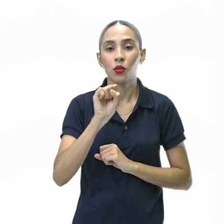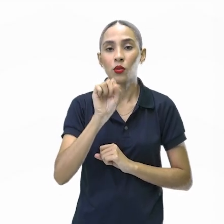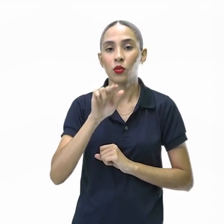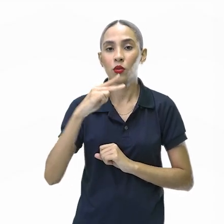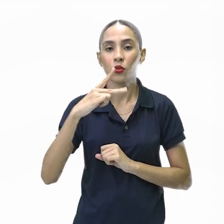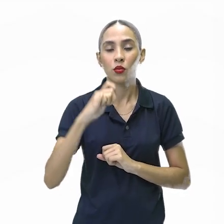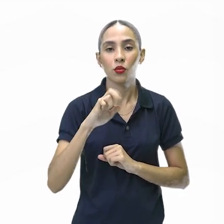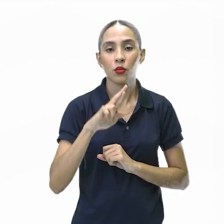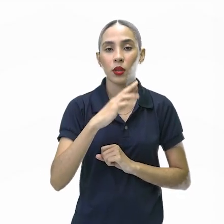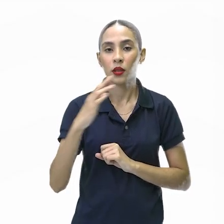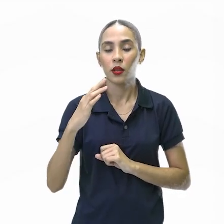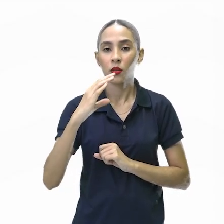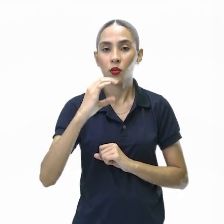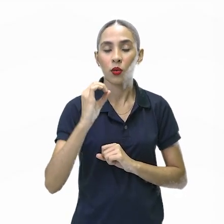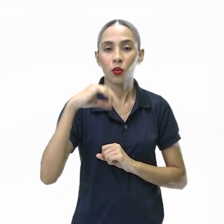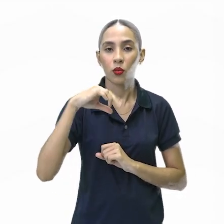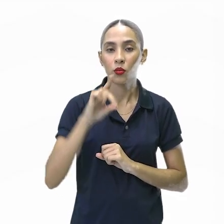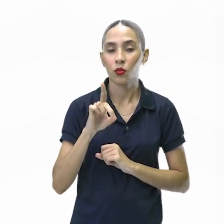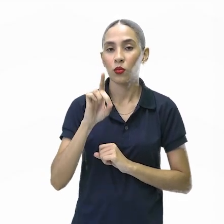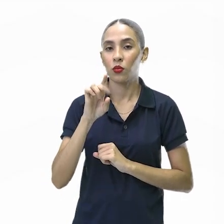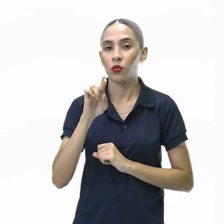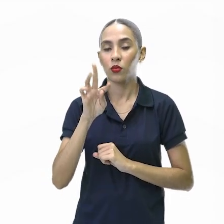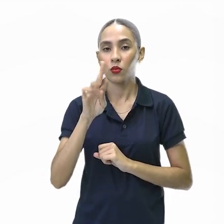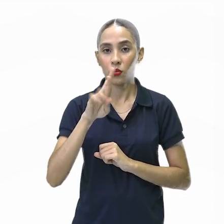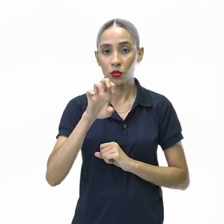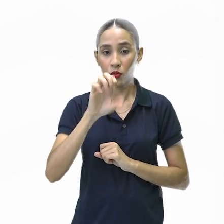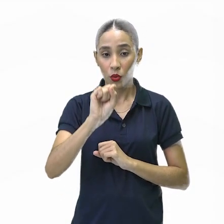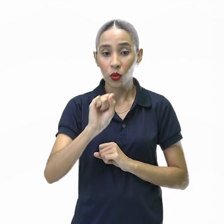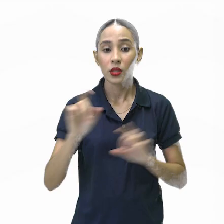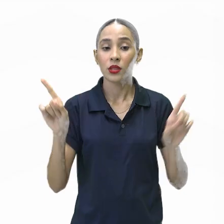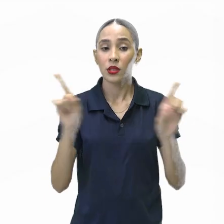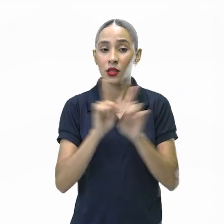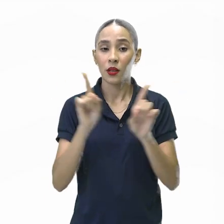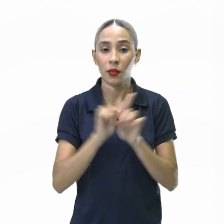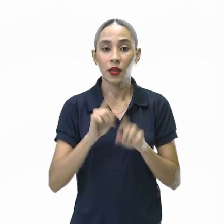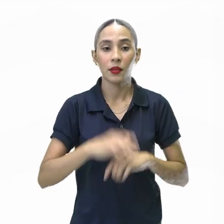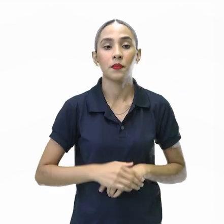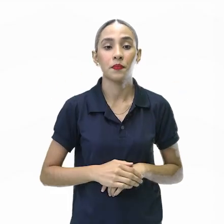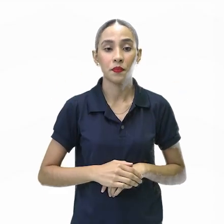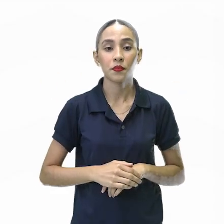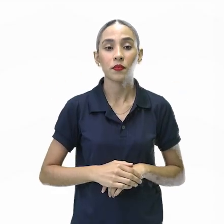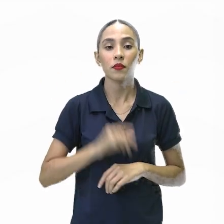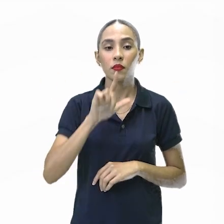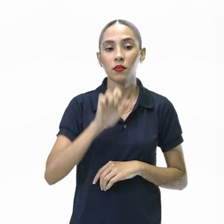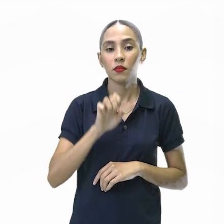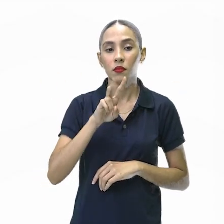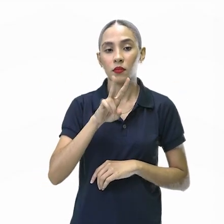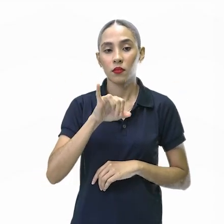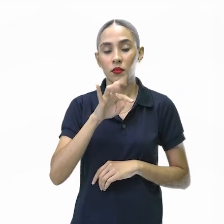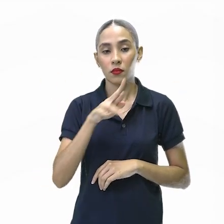supercondutores. E aí a levitação magnética tem como base física, certo? A